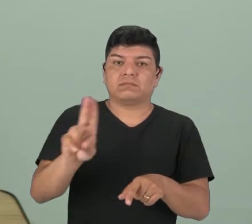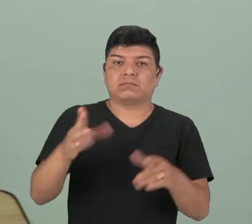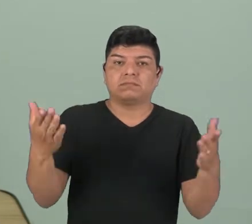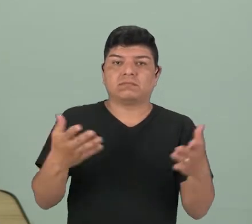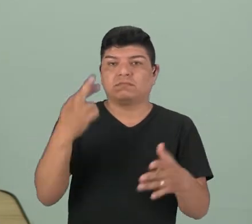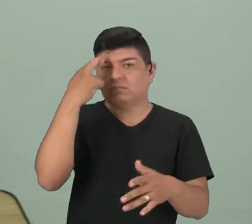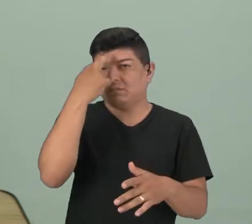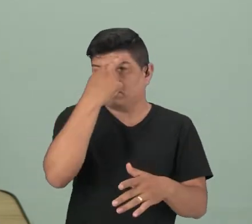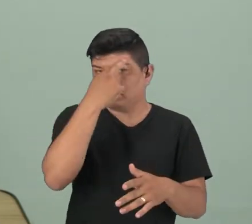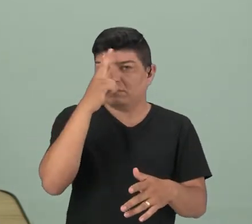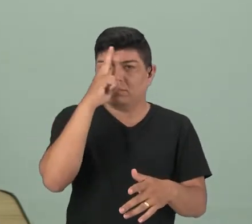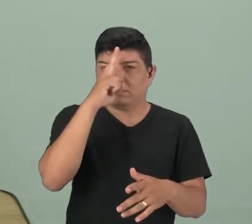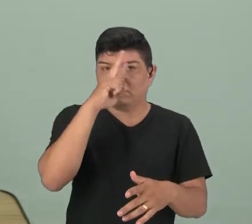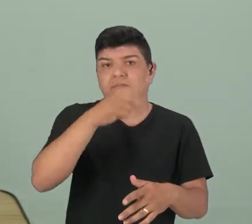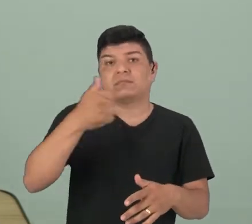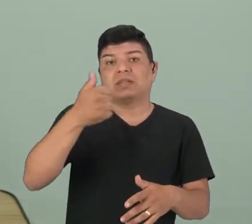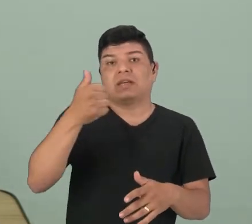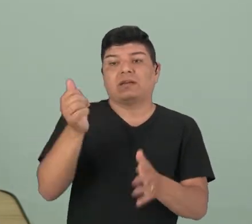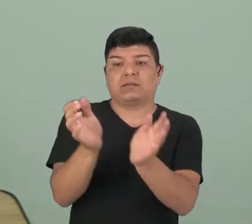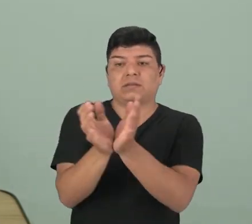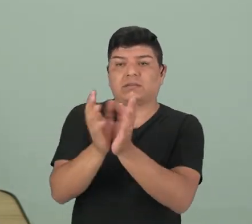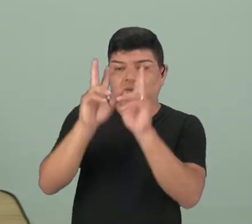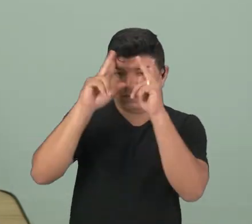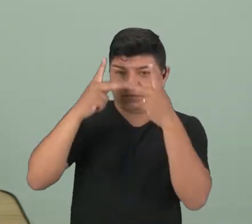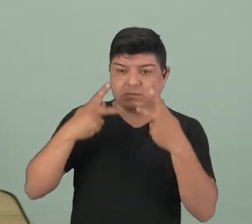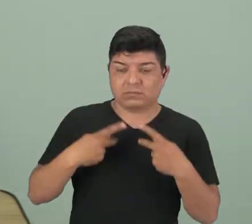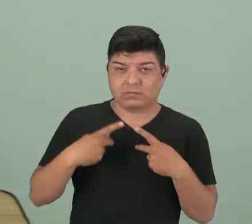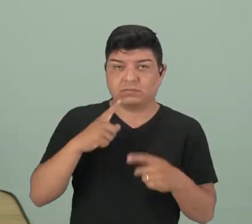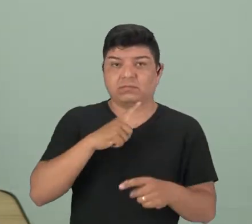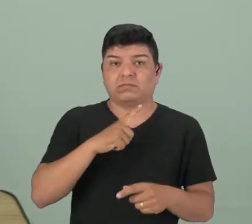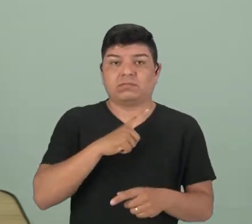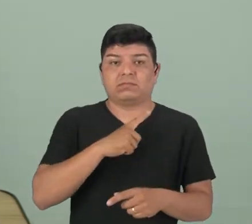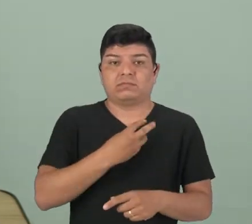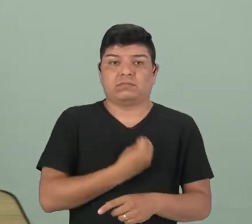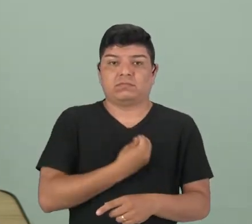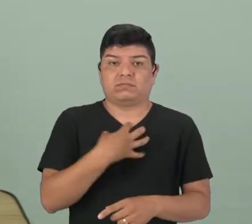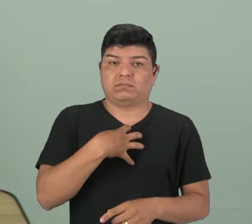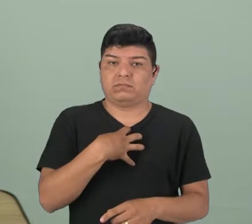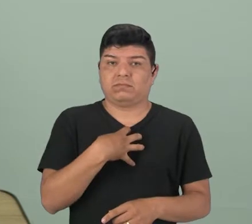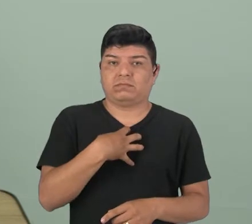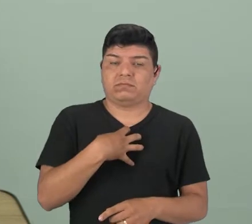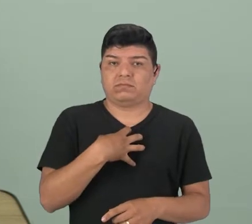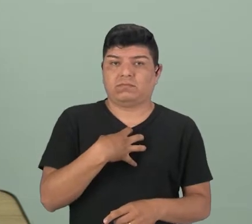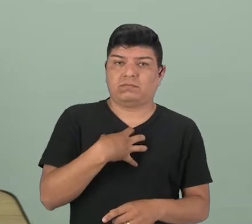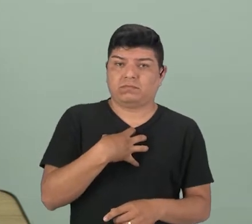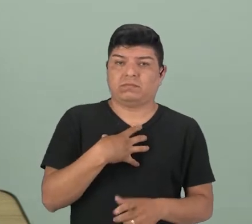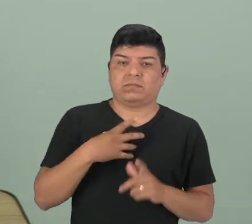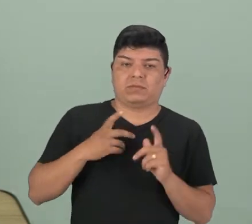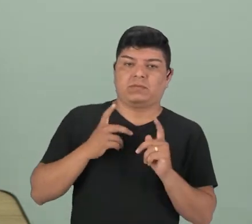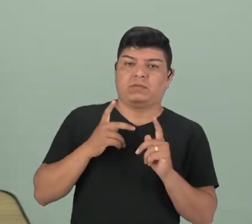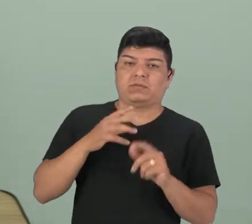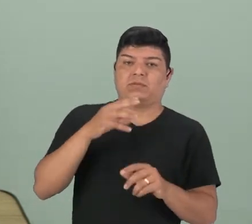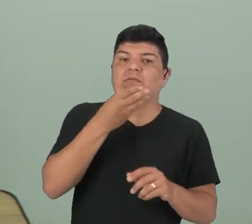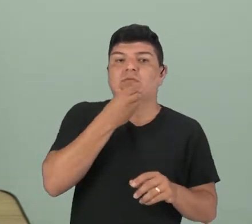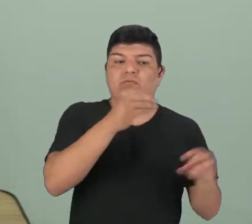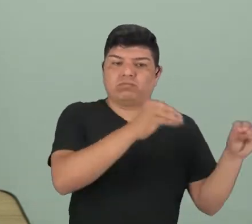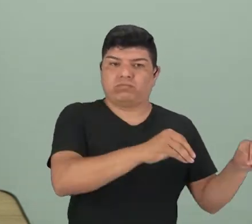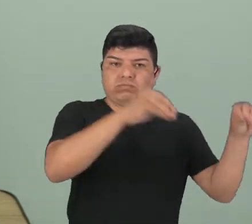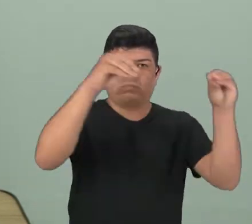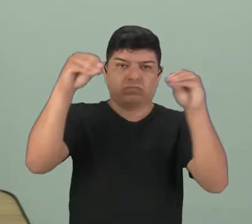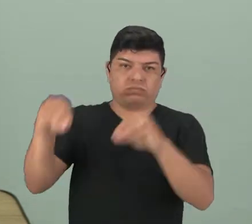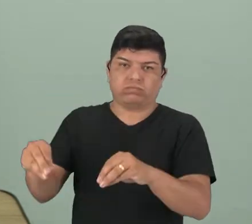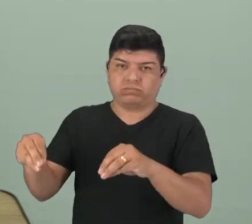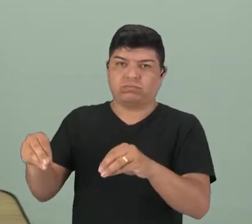História. Lembrando que os primeiros grupos humanos, eles tinham um modo de vida marcado pelo nomadismo, que no caso são os